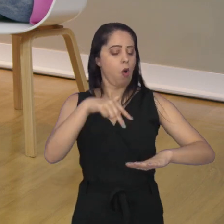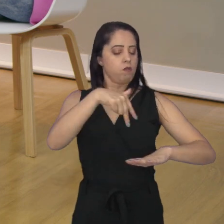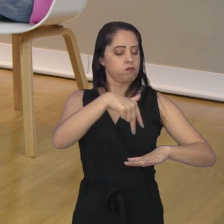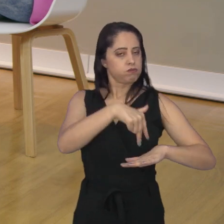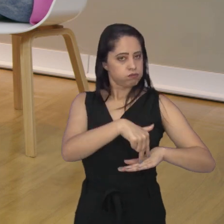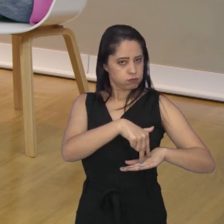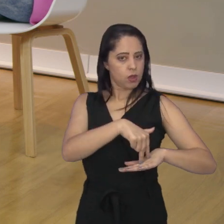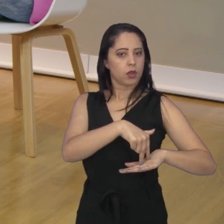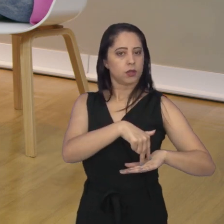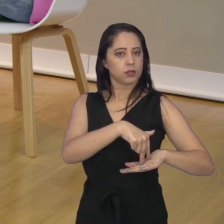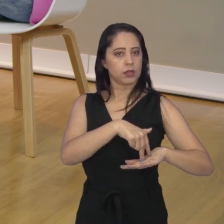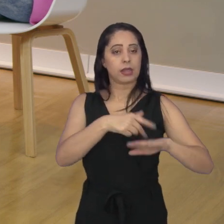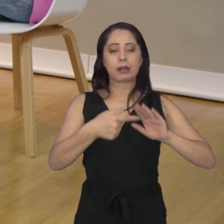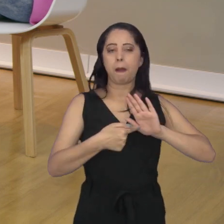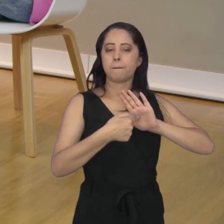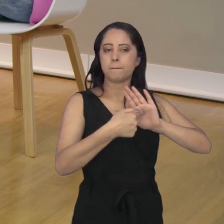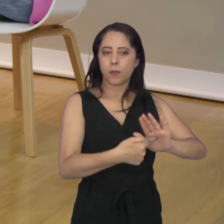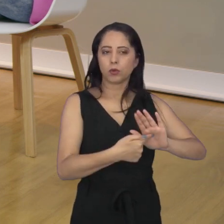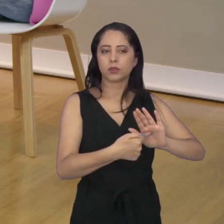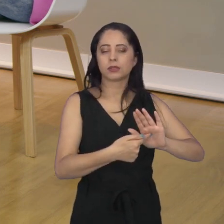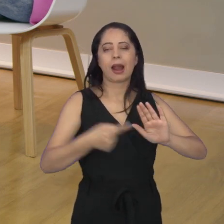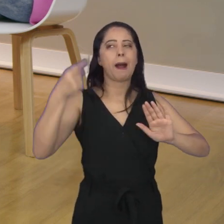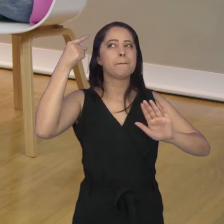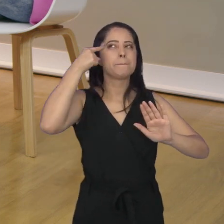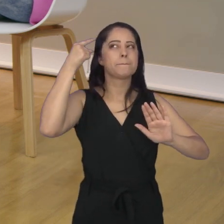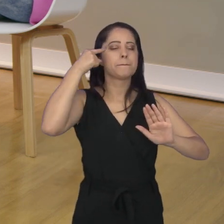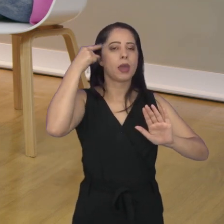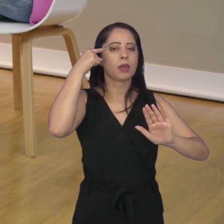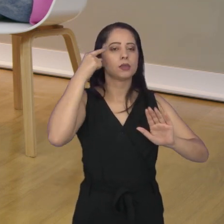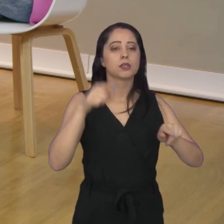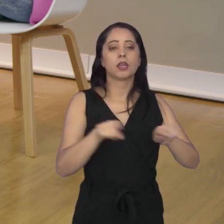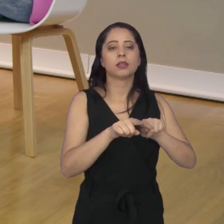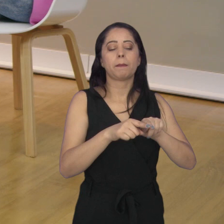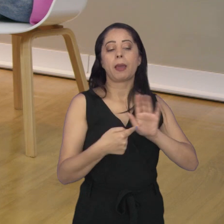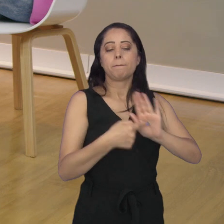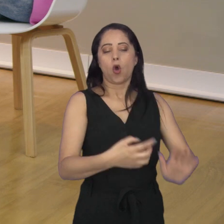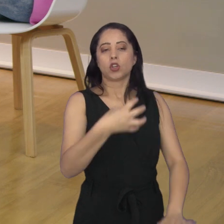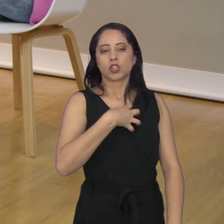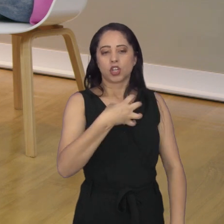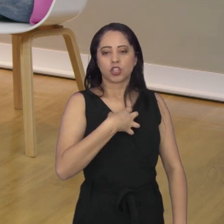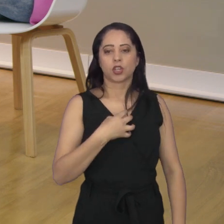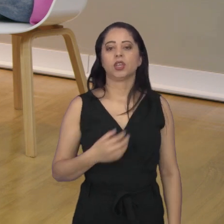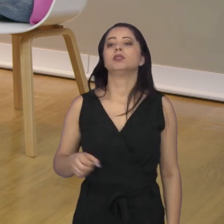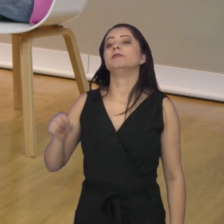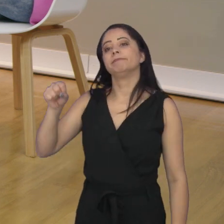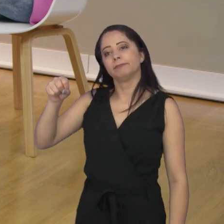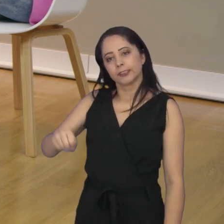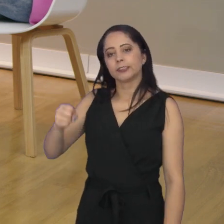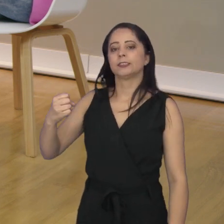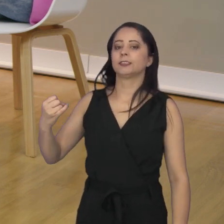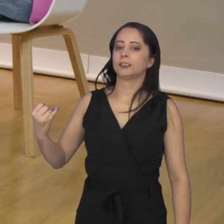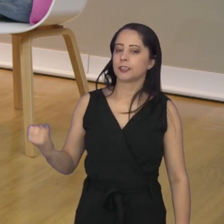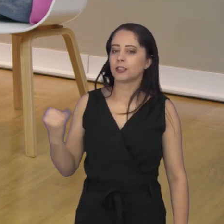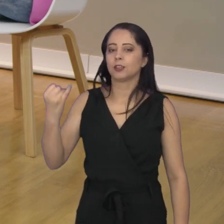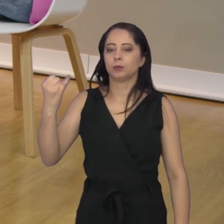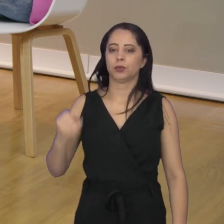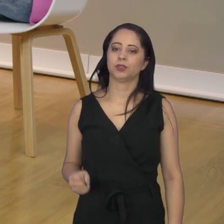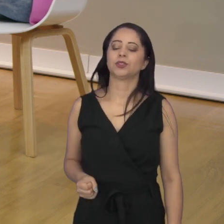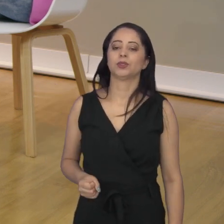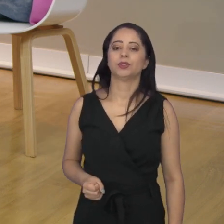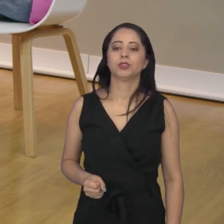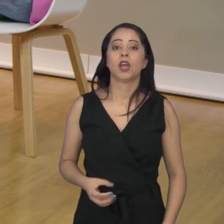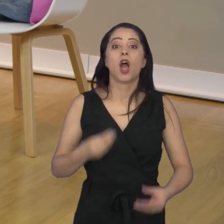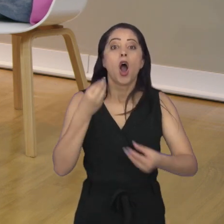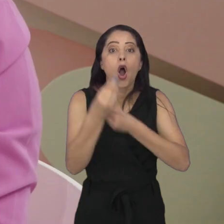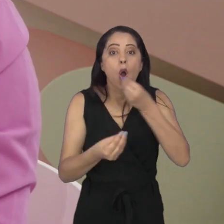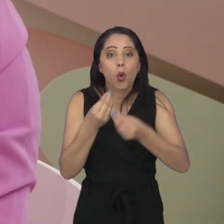tato, mostre o que você pensa e quem você é. Exato. Essa é muito importante, viu, Gi? Como você de casa quer